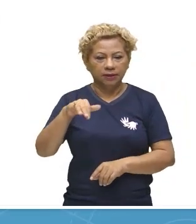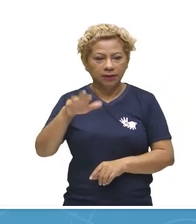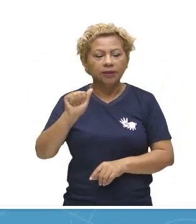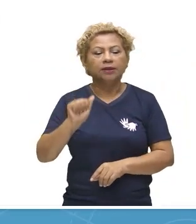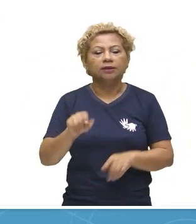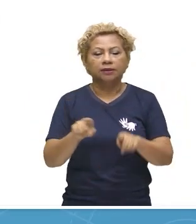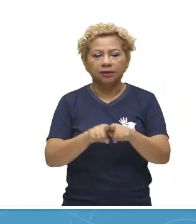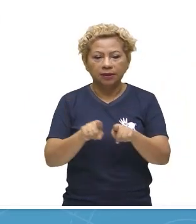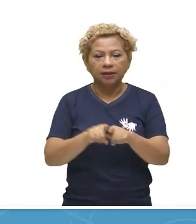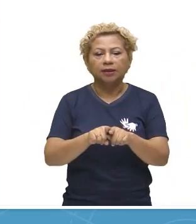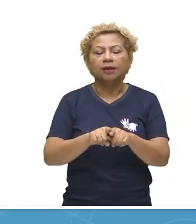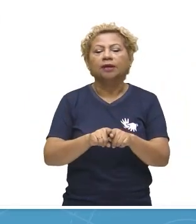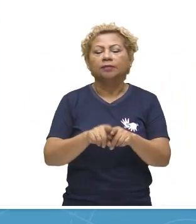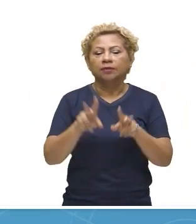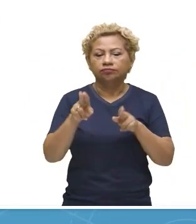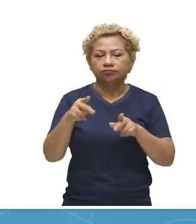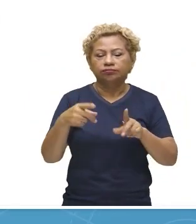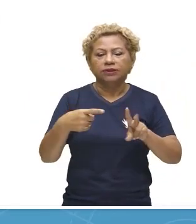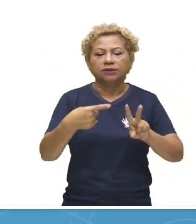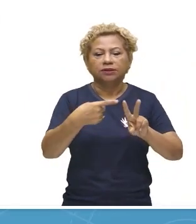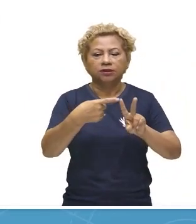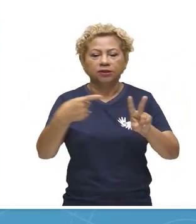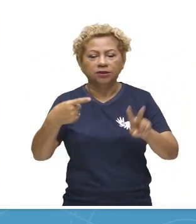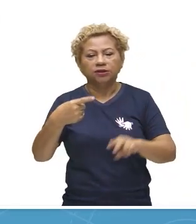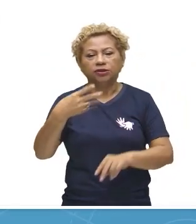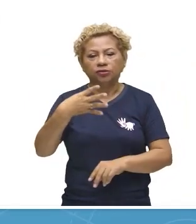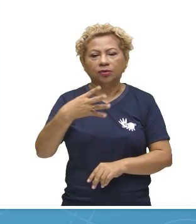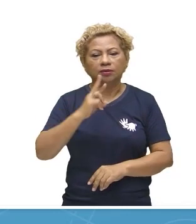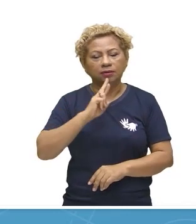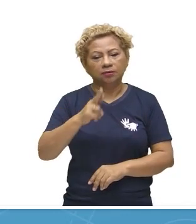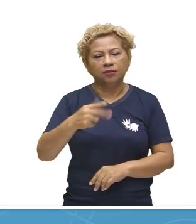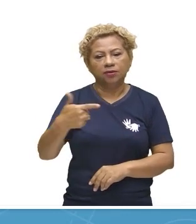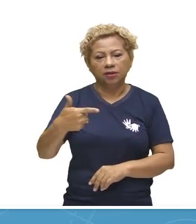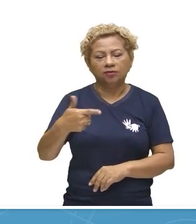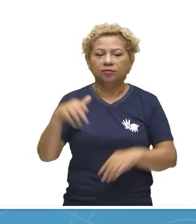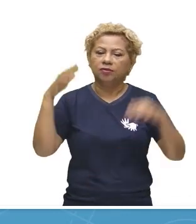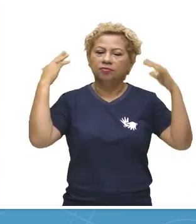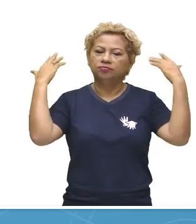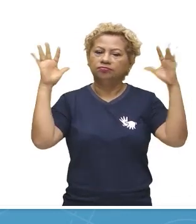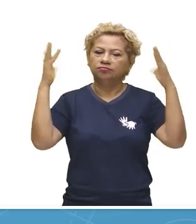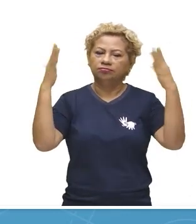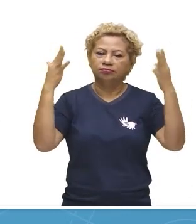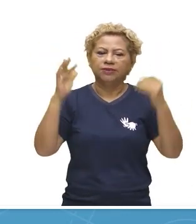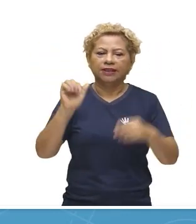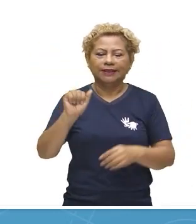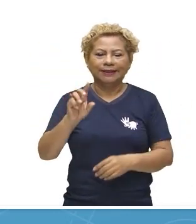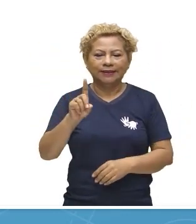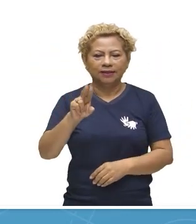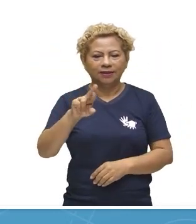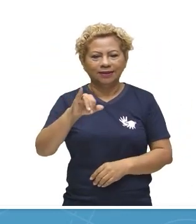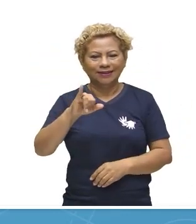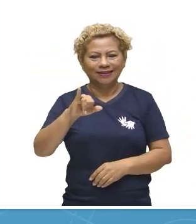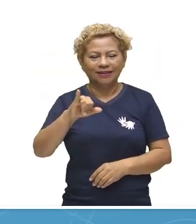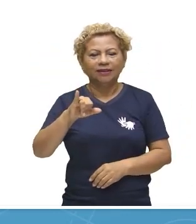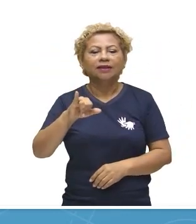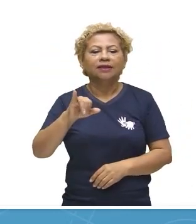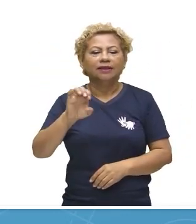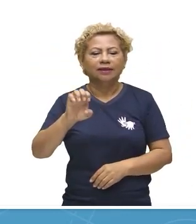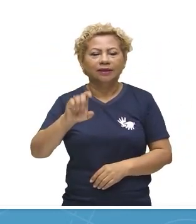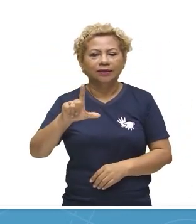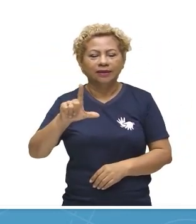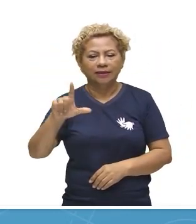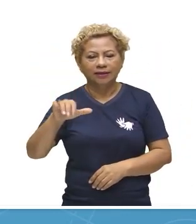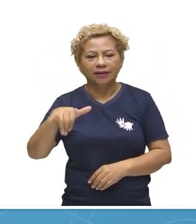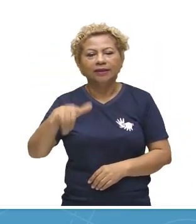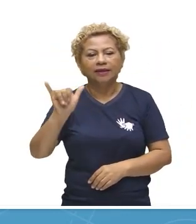4, então a raiz quadrada de 4 é 2. É isso aí, muito bem, parabéns. A Adriele colocou que 2 ao quadrado é igual